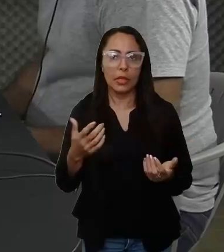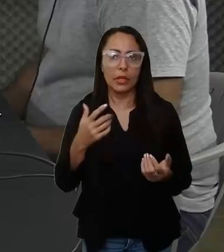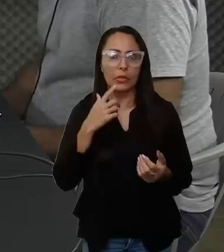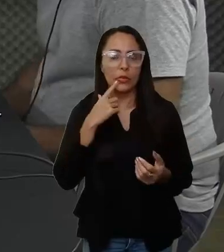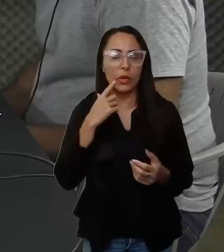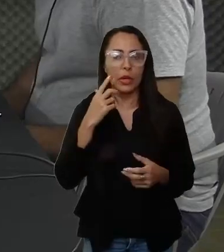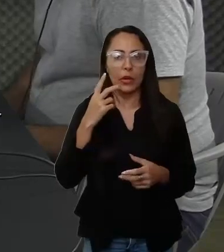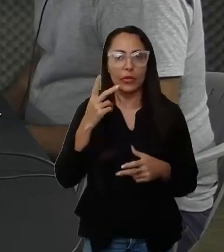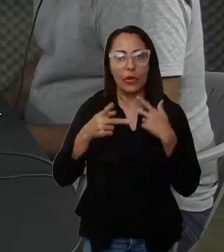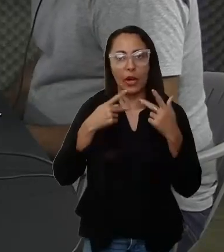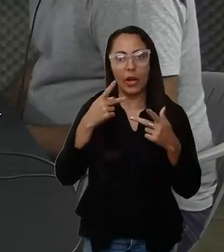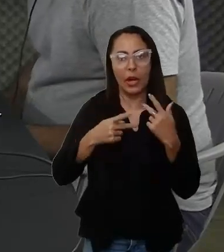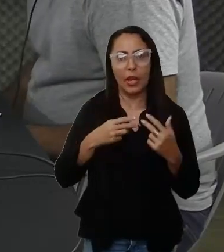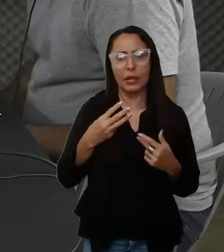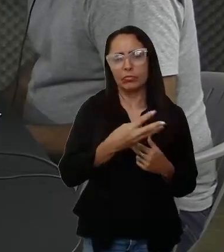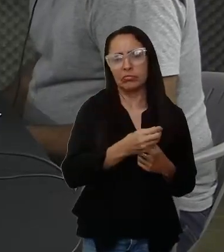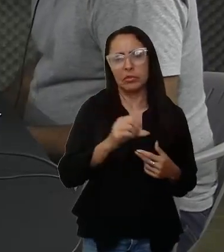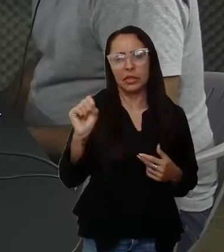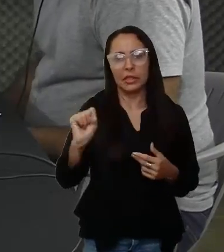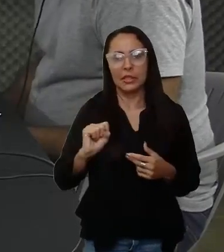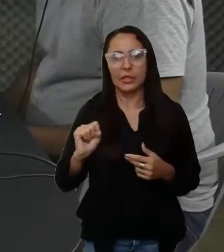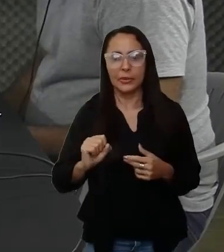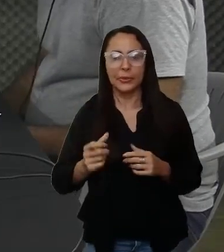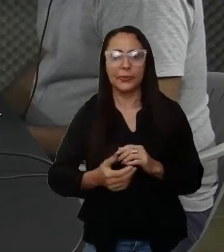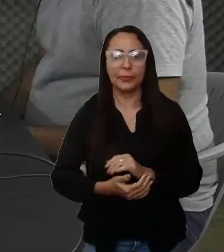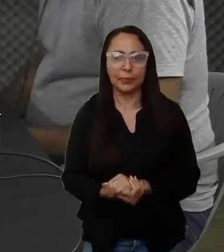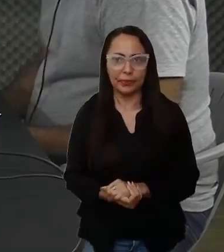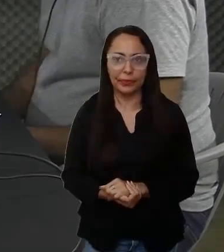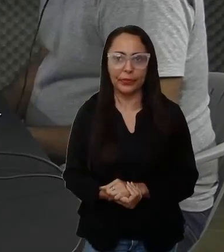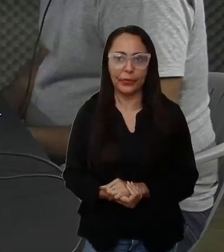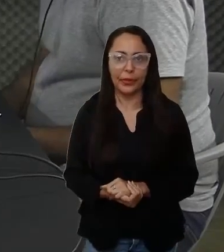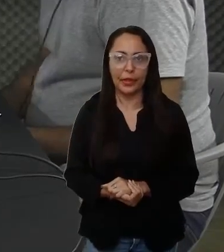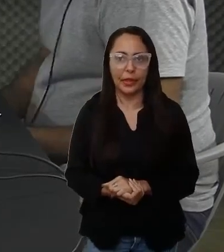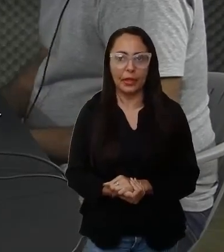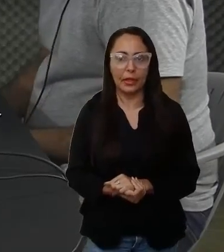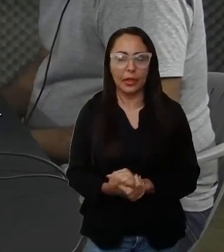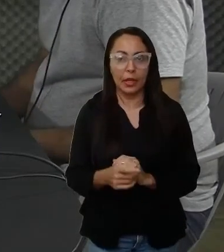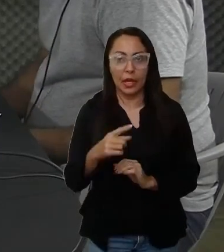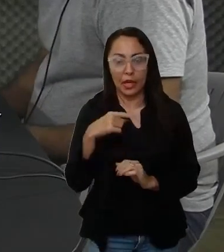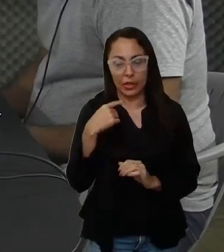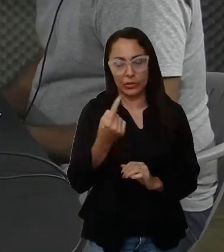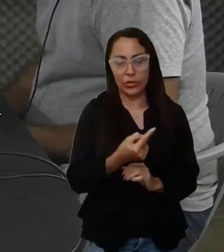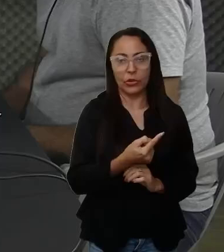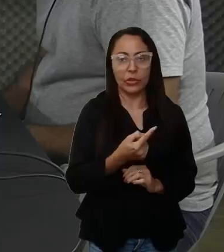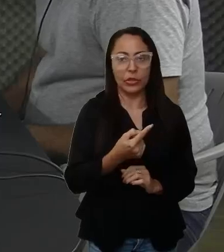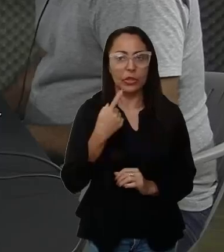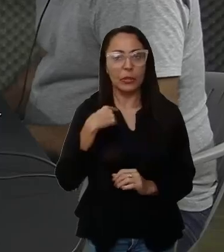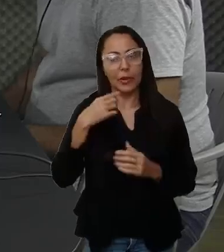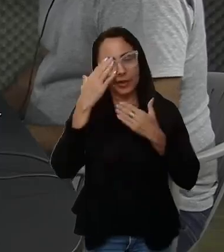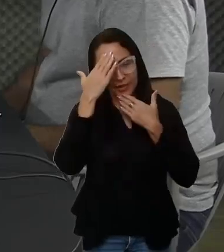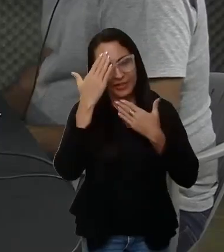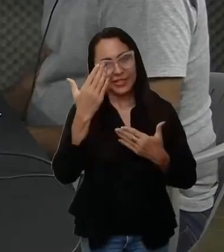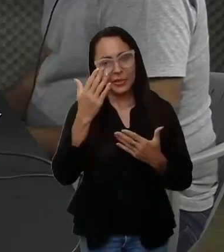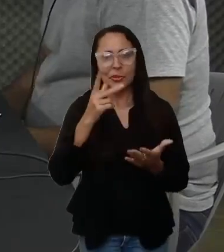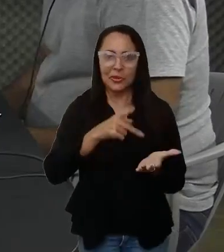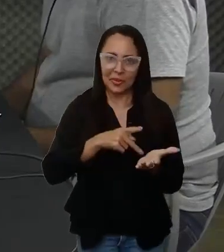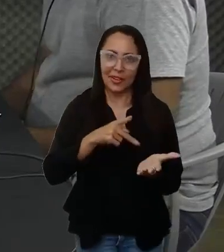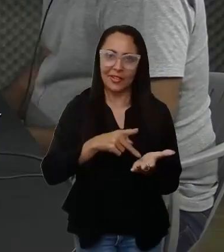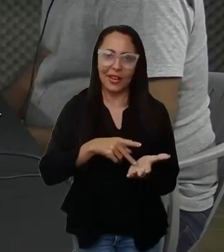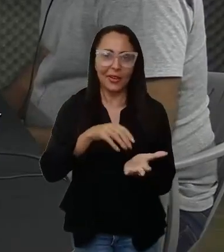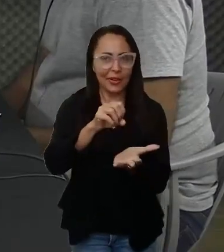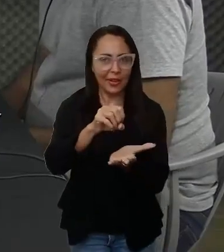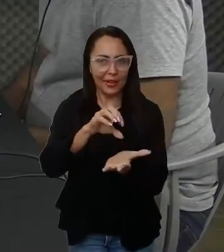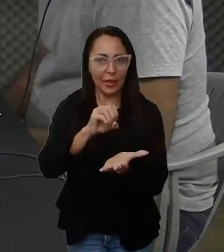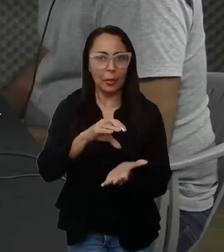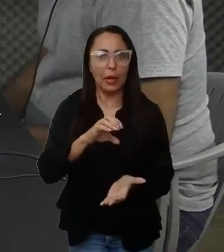em 30 segundos ou 40 segundos? É difícil, mas assim, justo. A gente está muito, muito, muito agradecido de verdade, né, ter recebido o